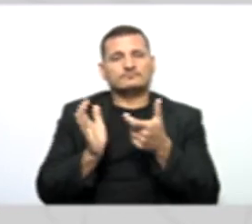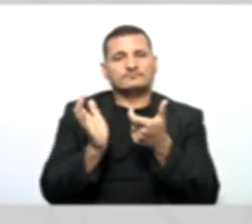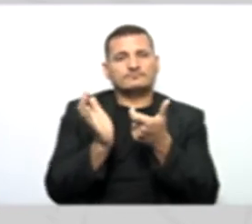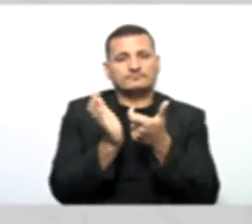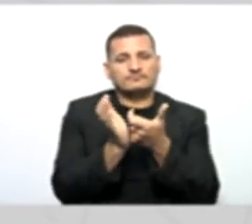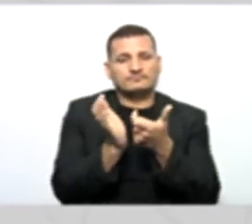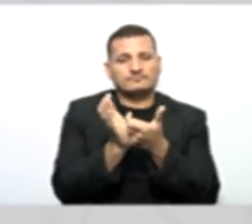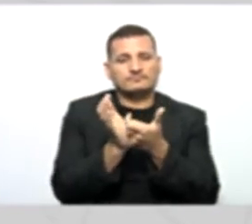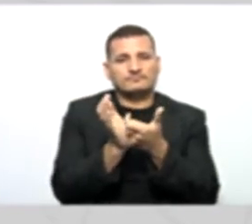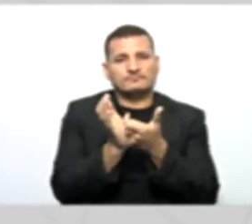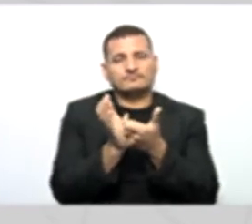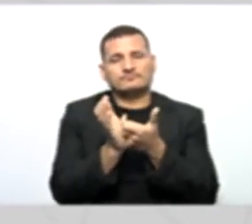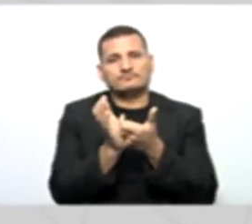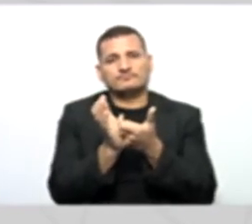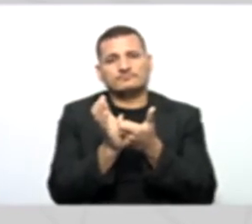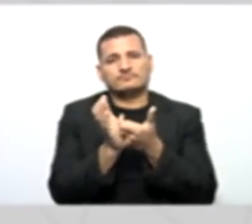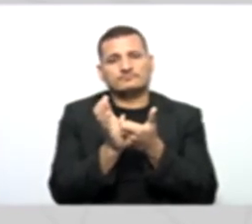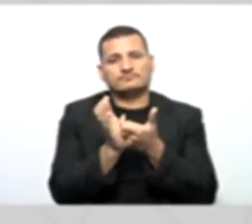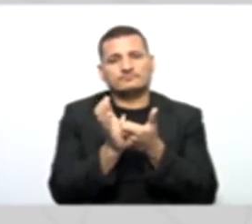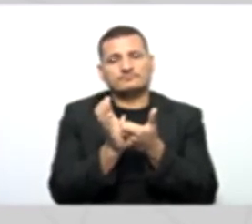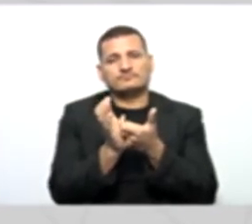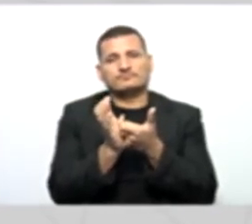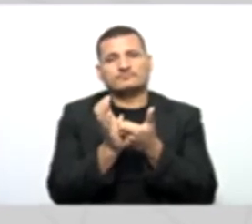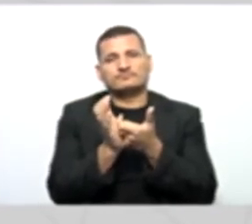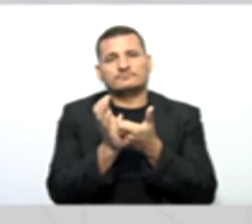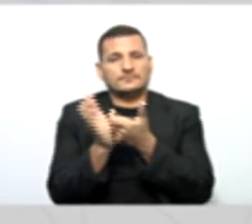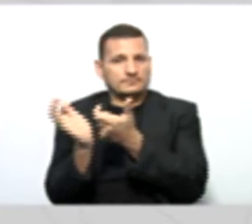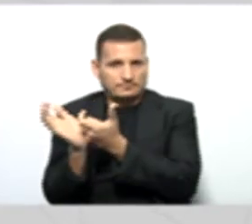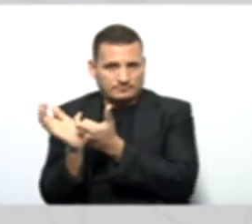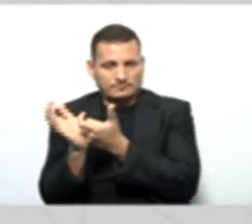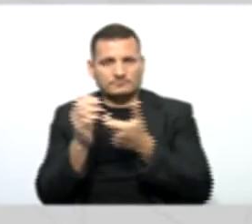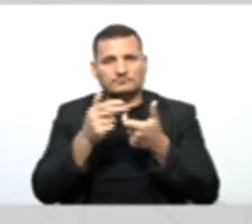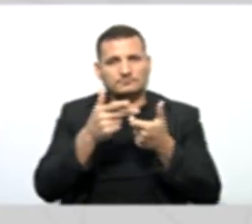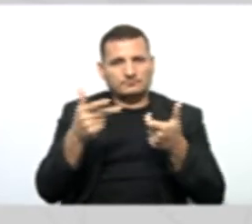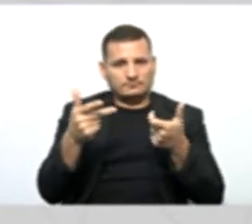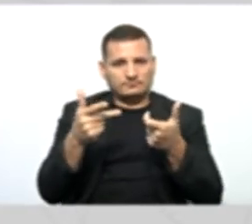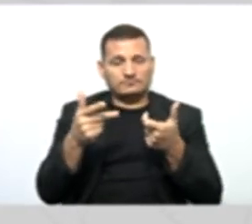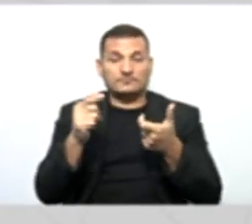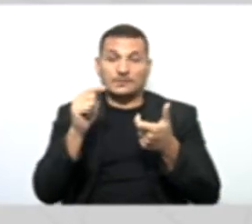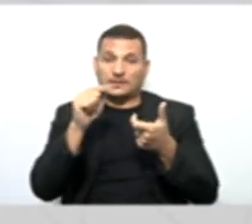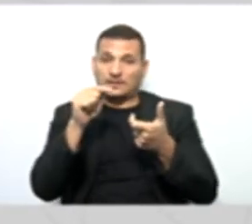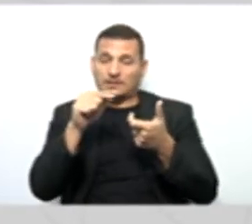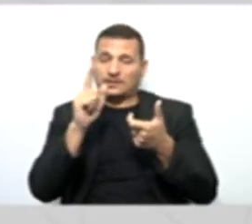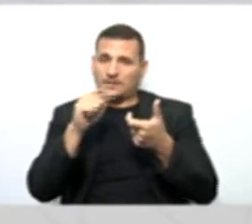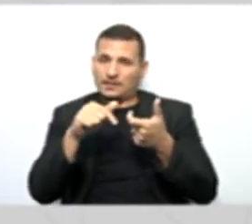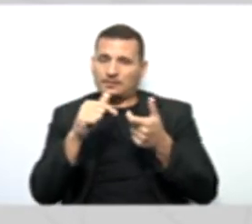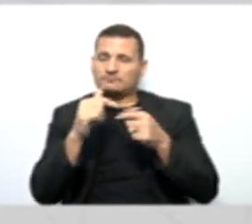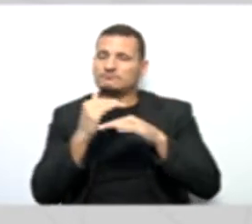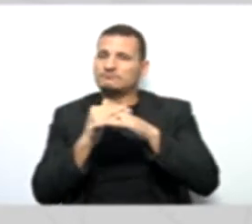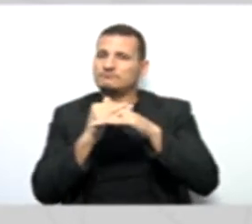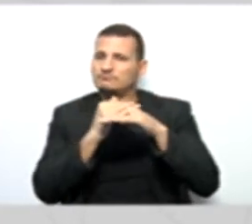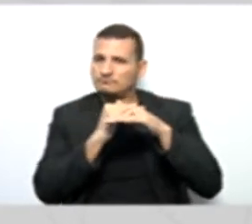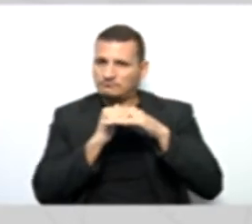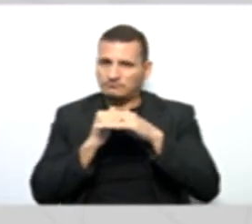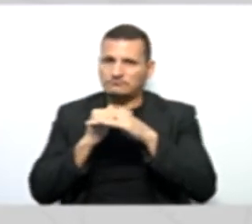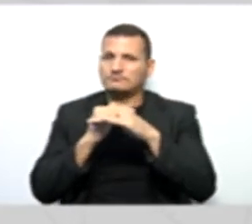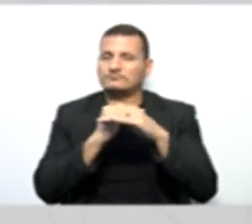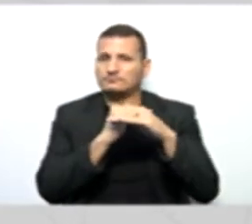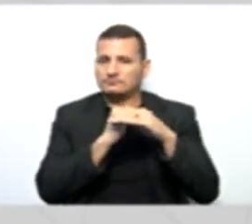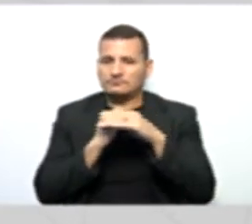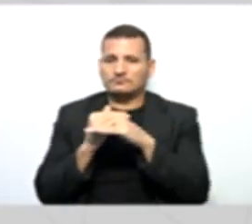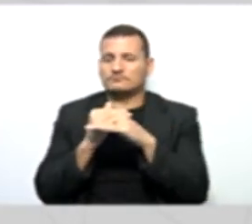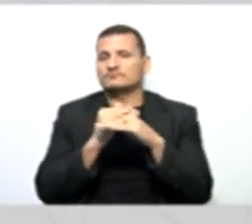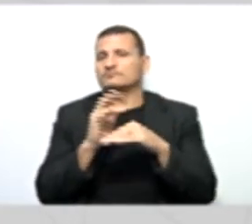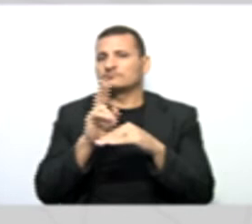outro é o objeto criado. Esse é o padrão, é a descrição genérica que vai ser